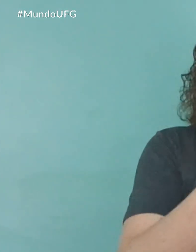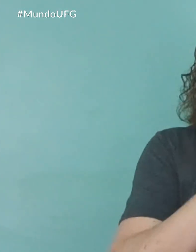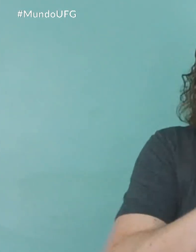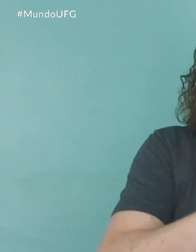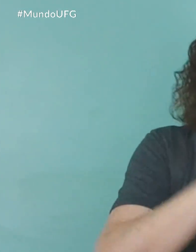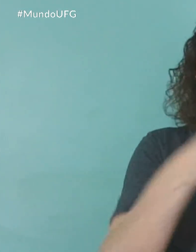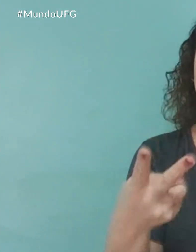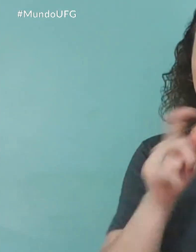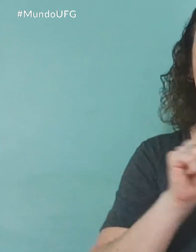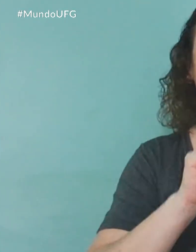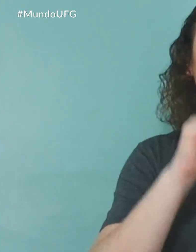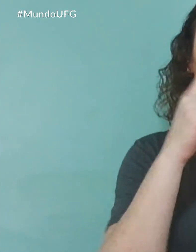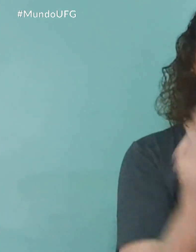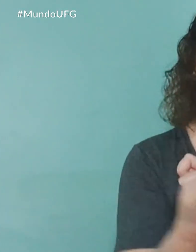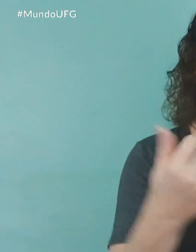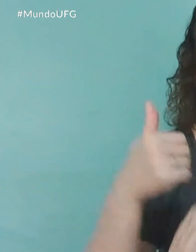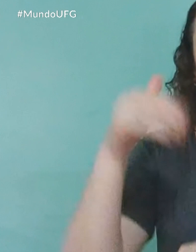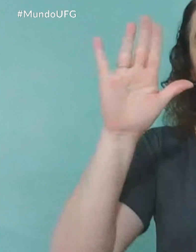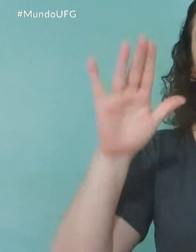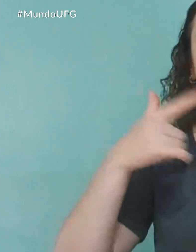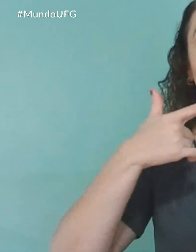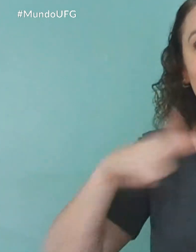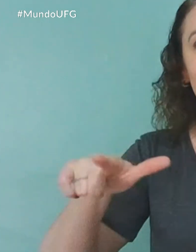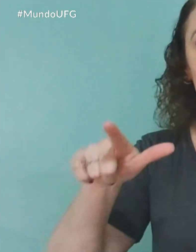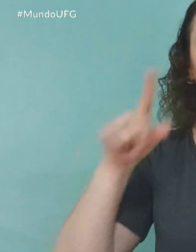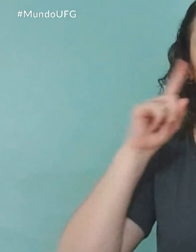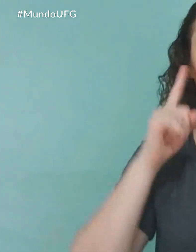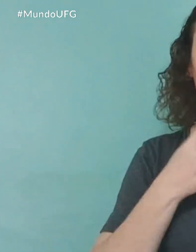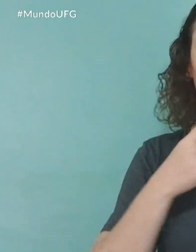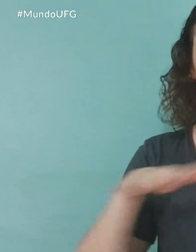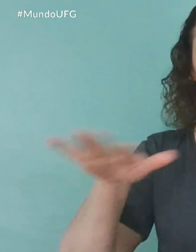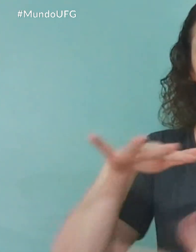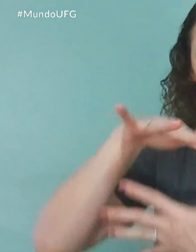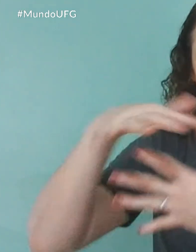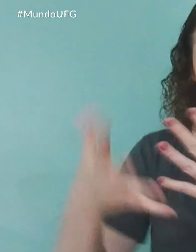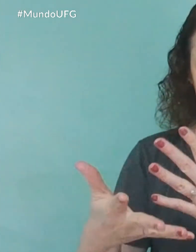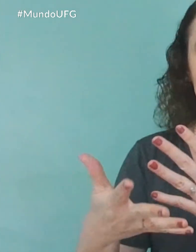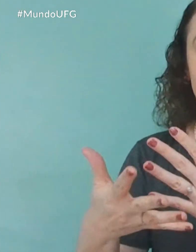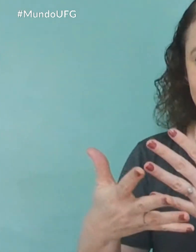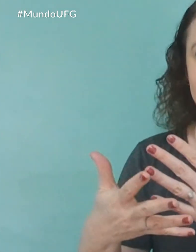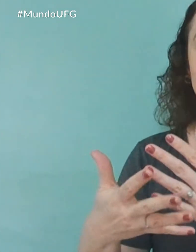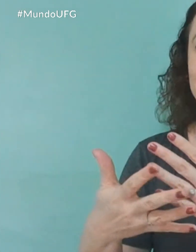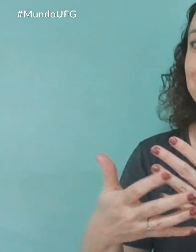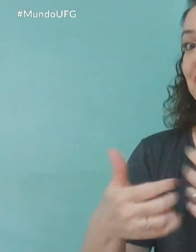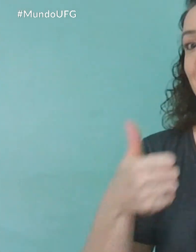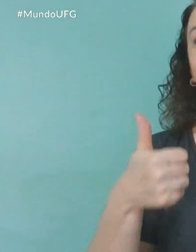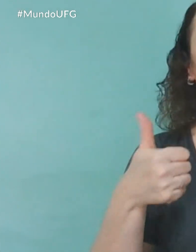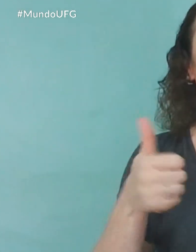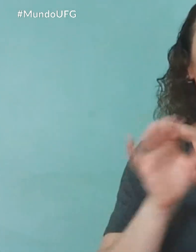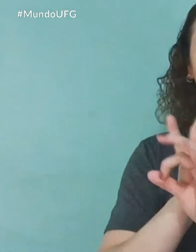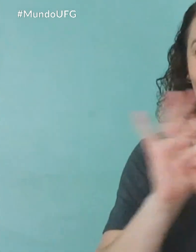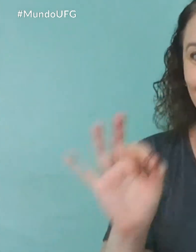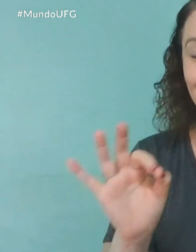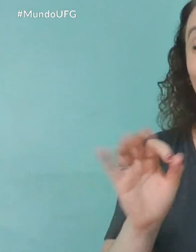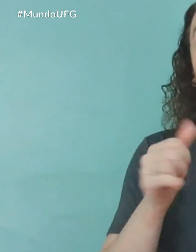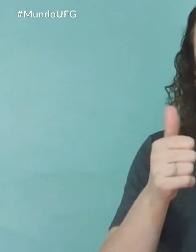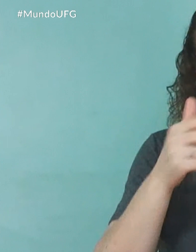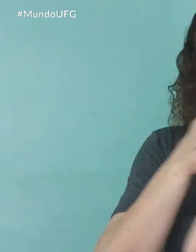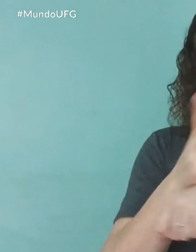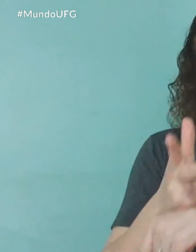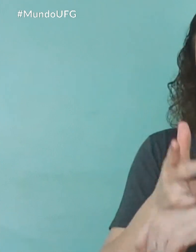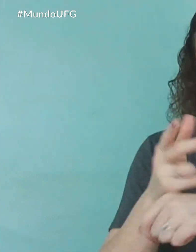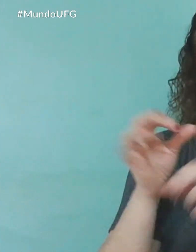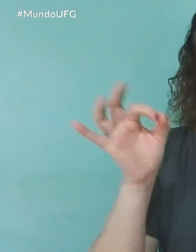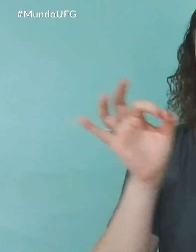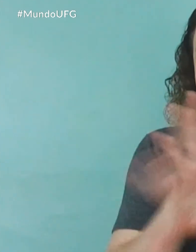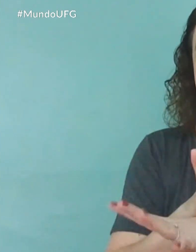pelos alunos, e eu pedi para que esses alunos fizessem a tradução para a língua de sinais. E